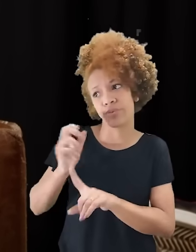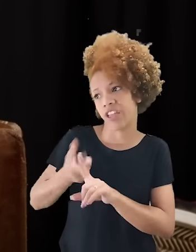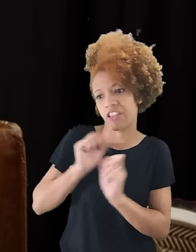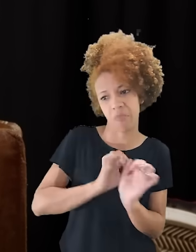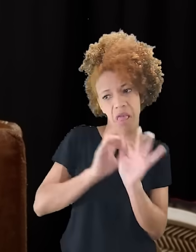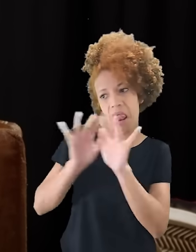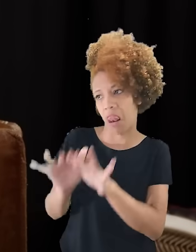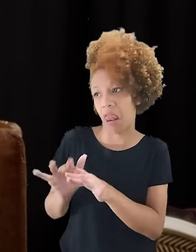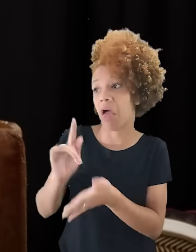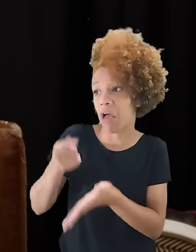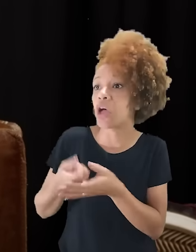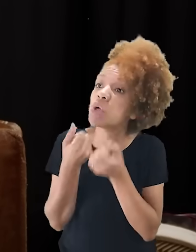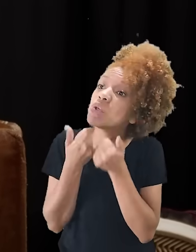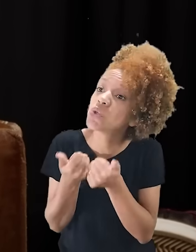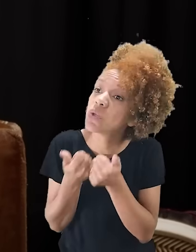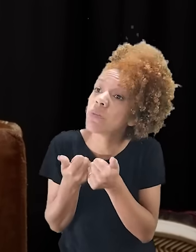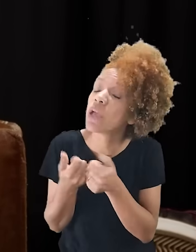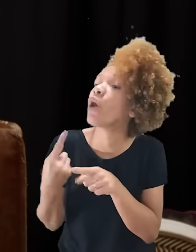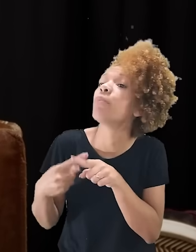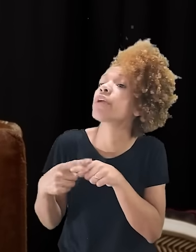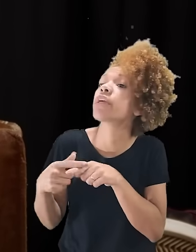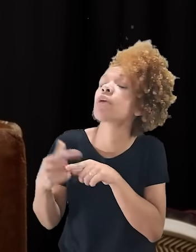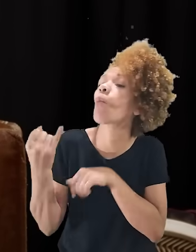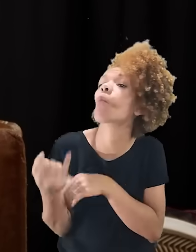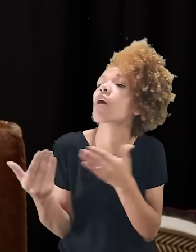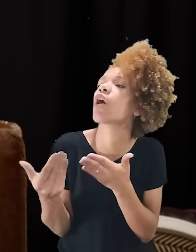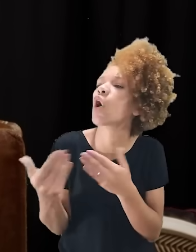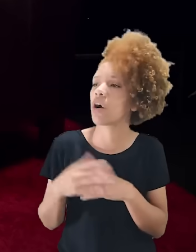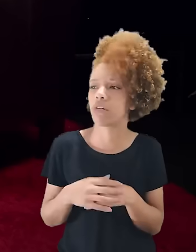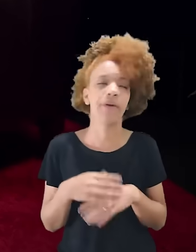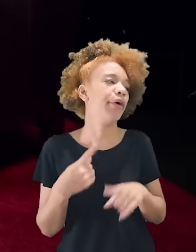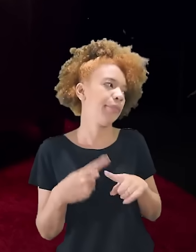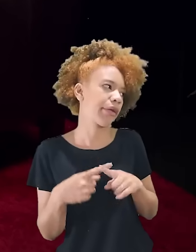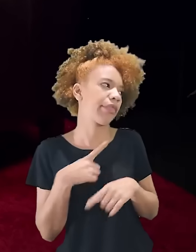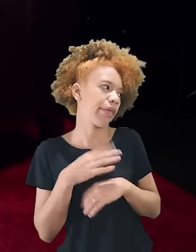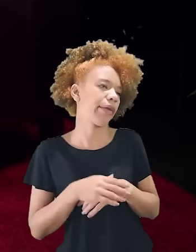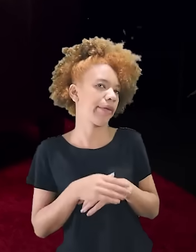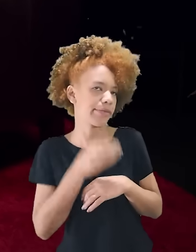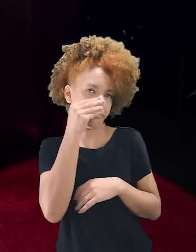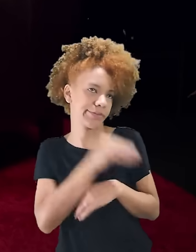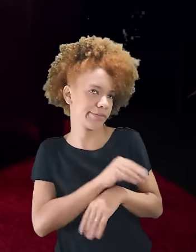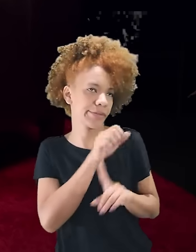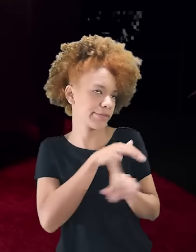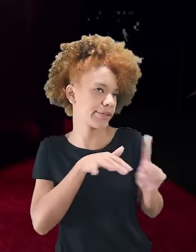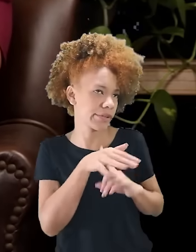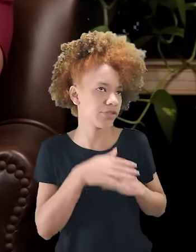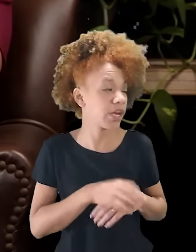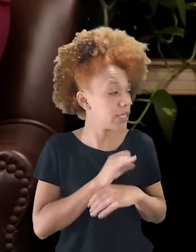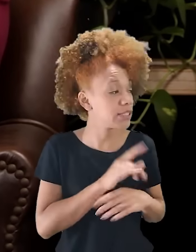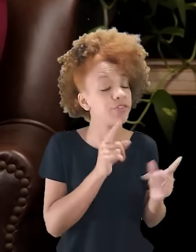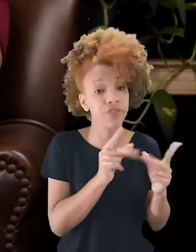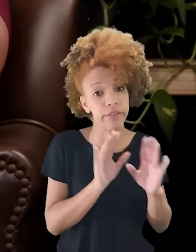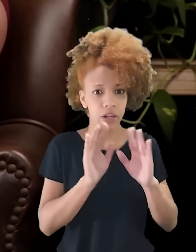Hater ele falou você não tava falando que tava tudo bem com você por que que você tá emagrecendo agora é porque tem essa hipocrisia da da sociedade naquela coisa do tipo se eu